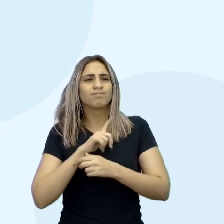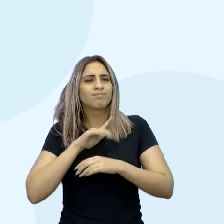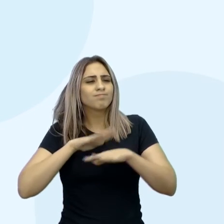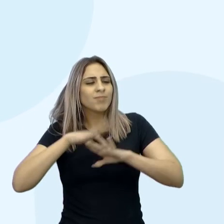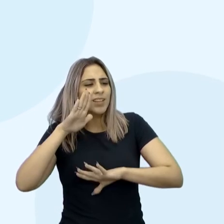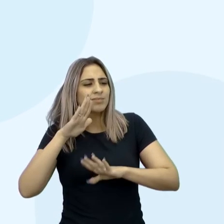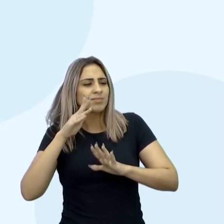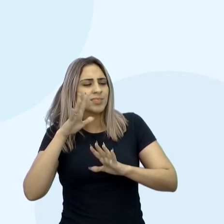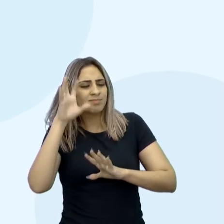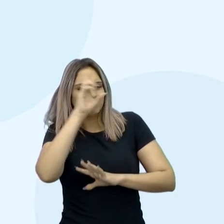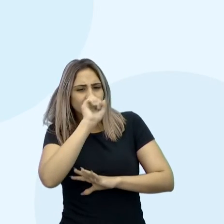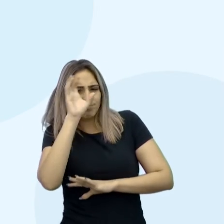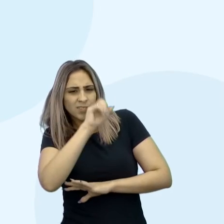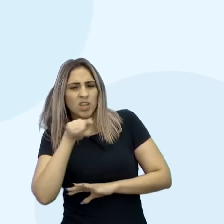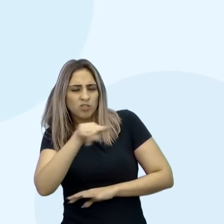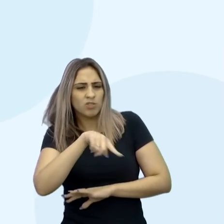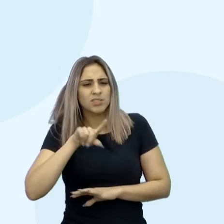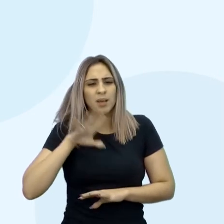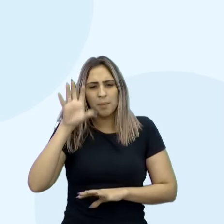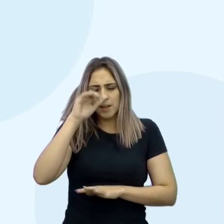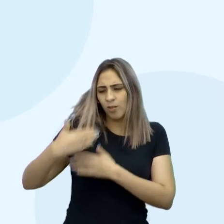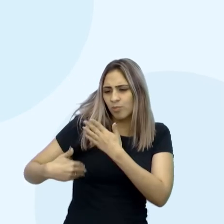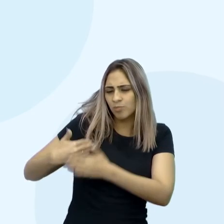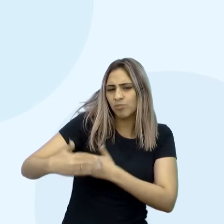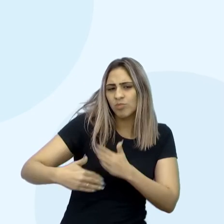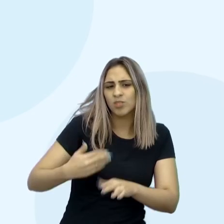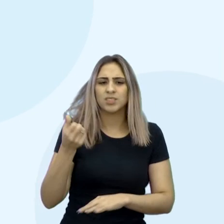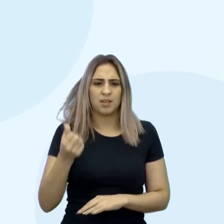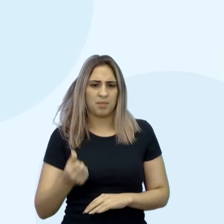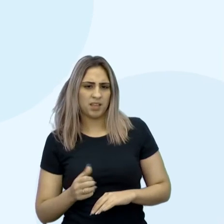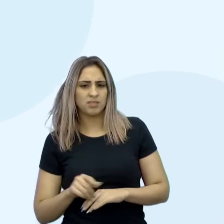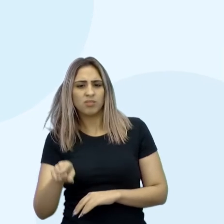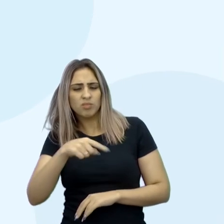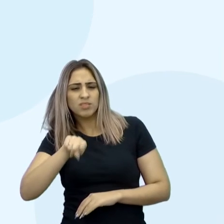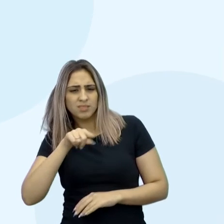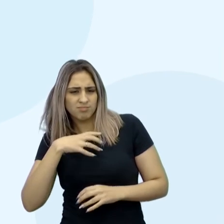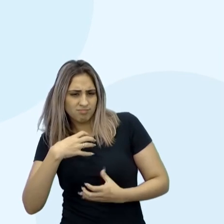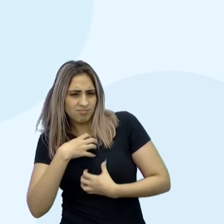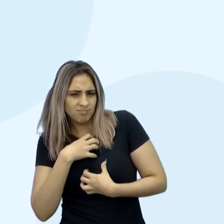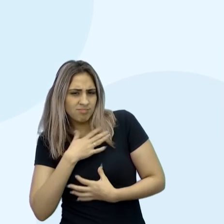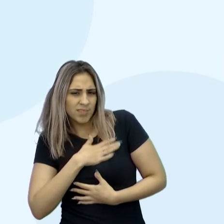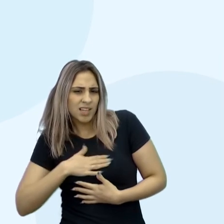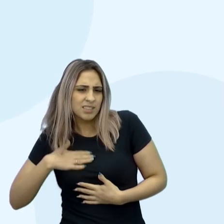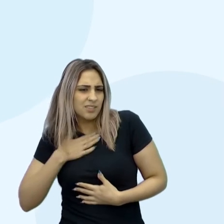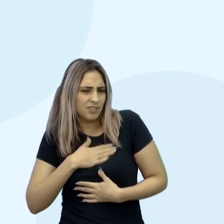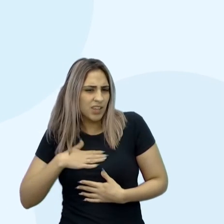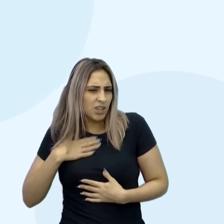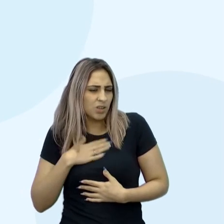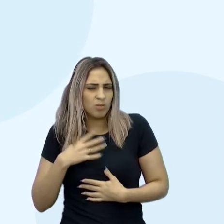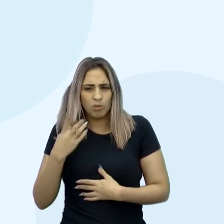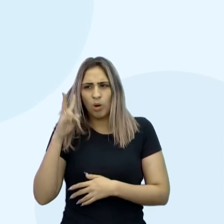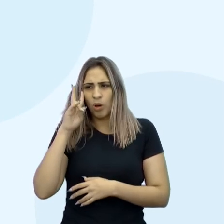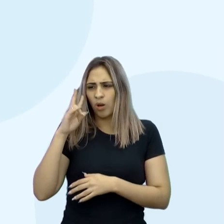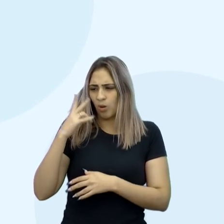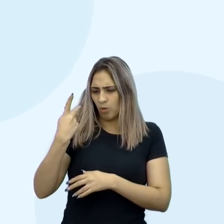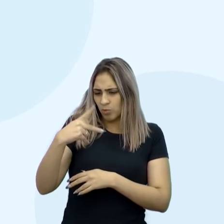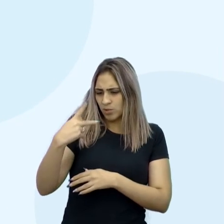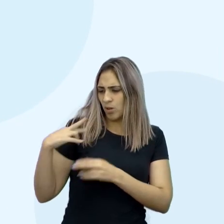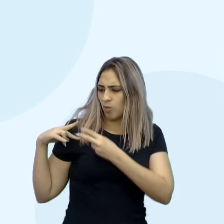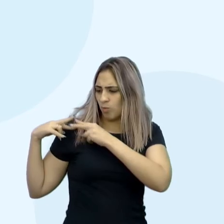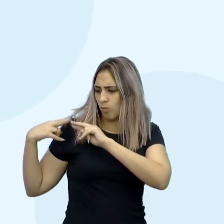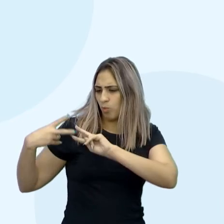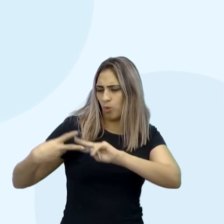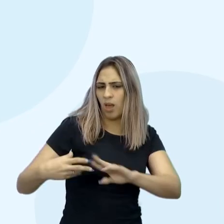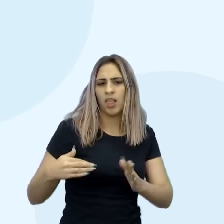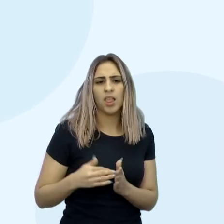que vocês aprenderam ao longo do semestre? E se você está satisfeito aí com a sua trajetória até